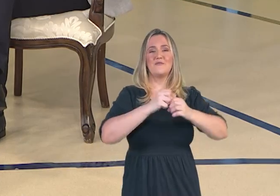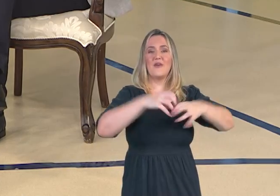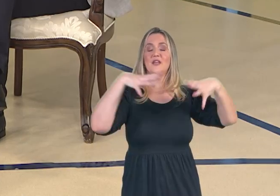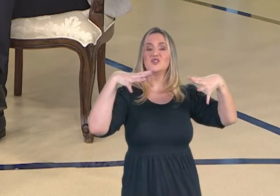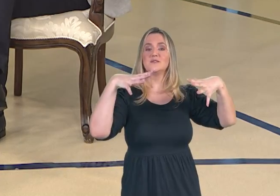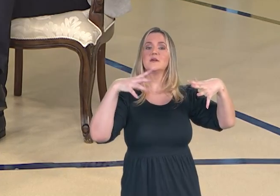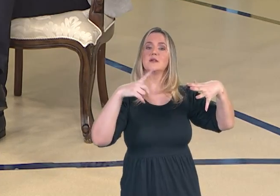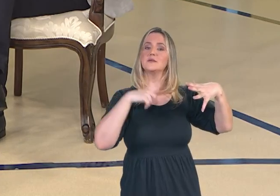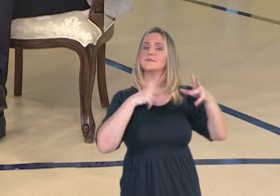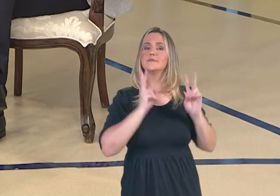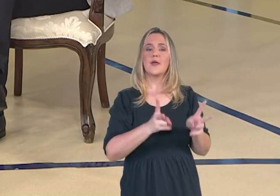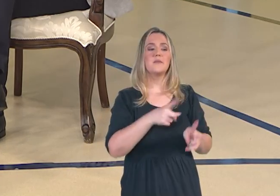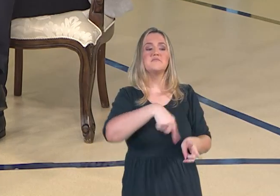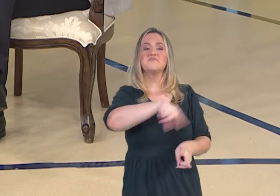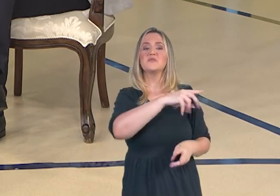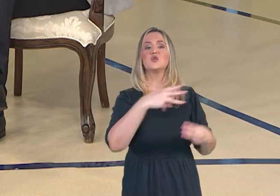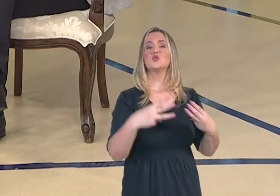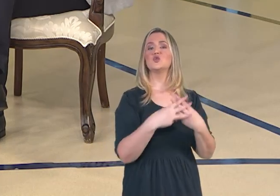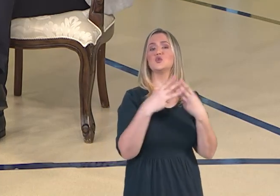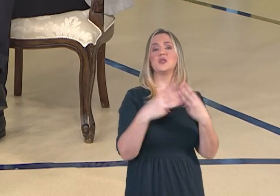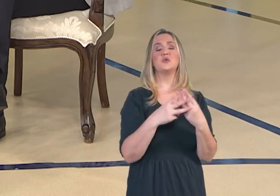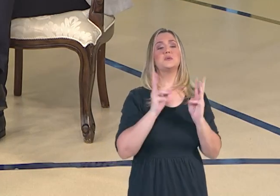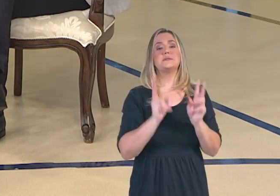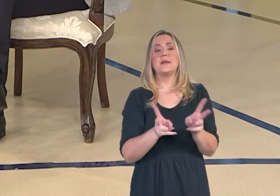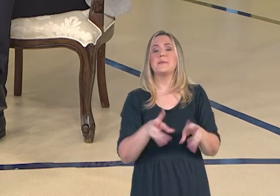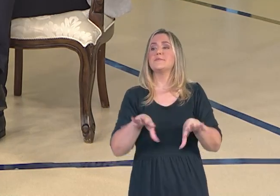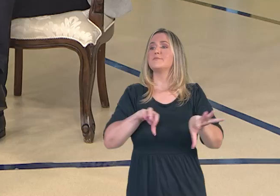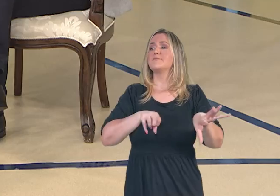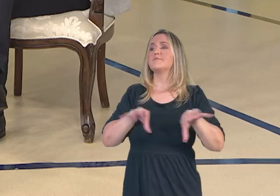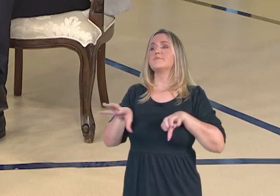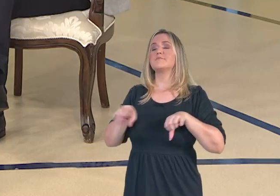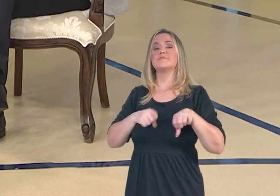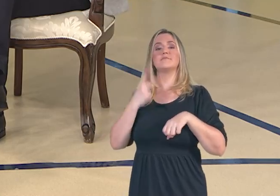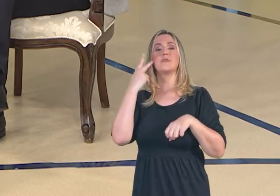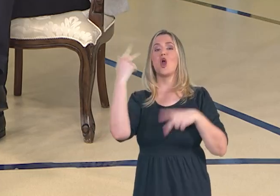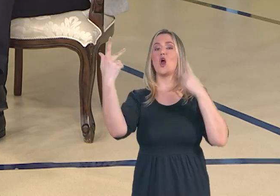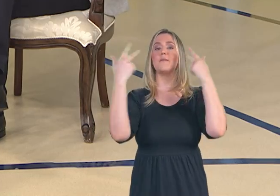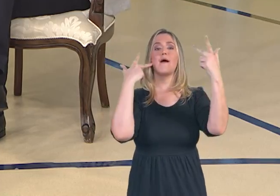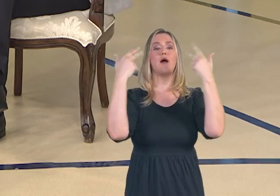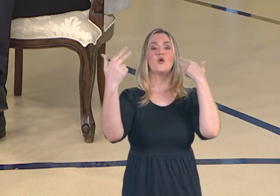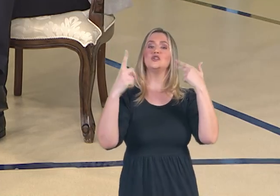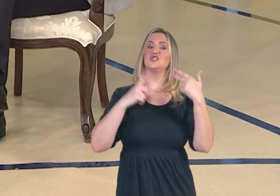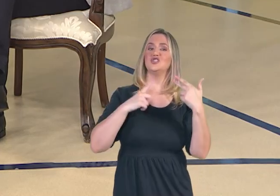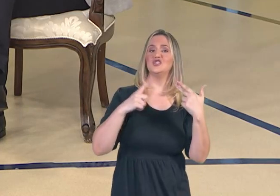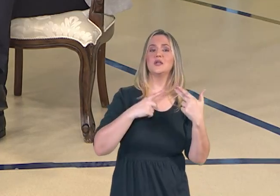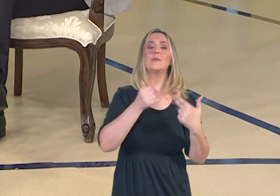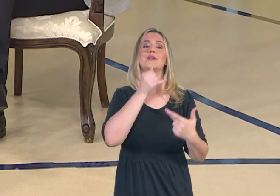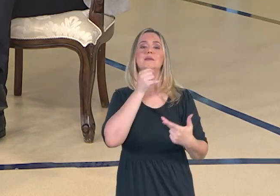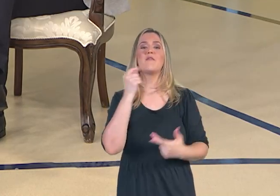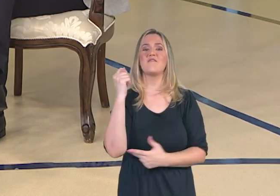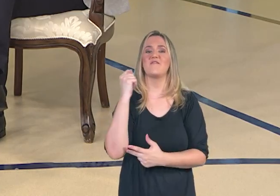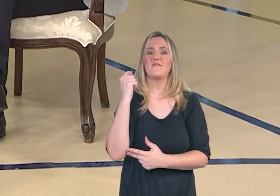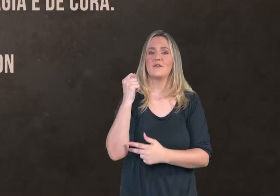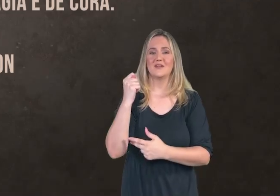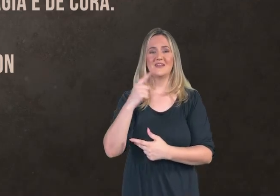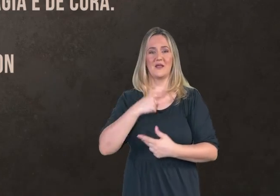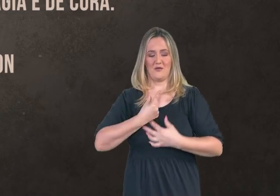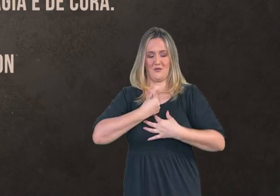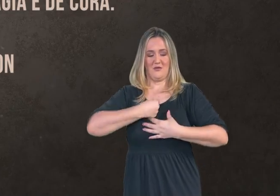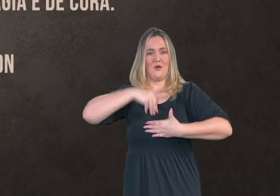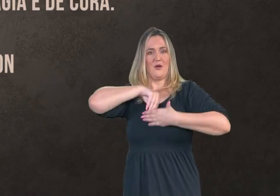ficaram isentos dela. Pelo contrário, eles tinham encantamentos, amuletos e feitiços mágicos. Preste atenção num trecho do que ela